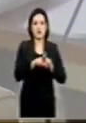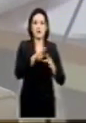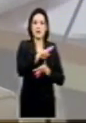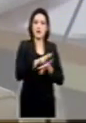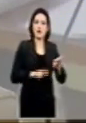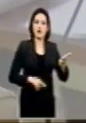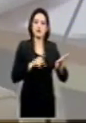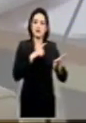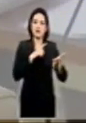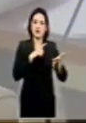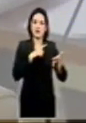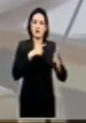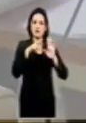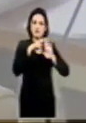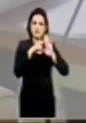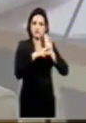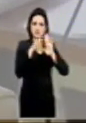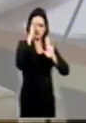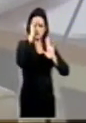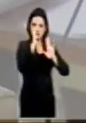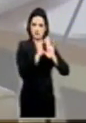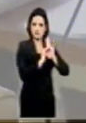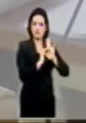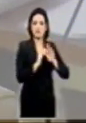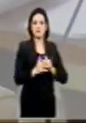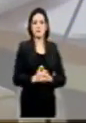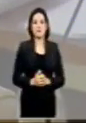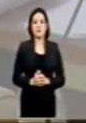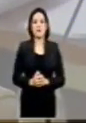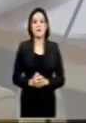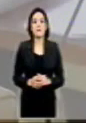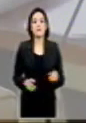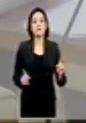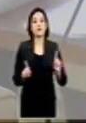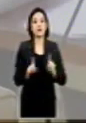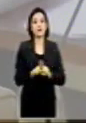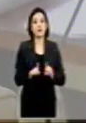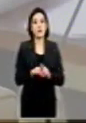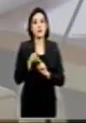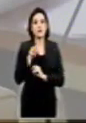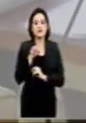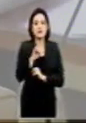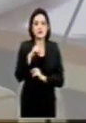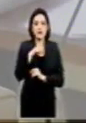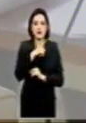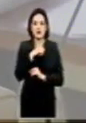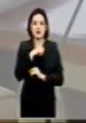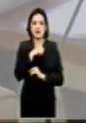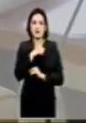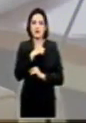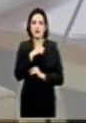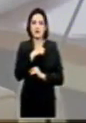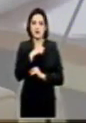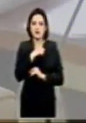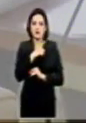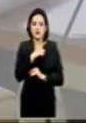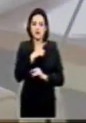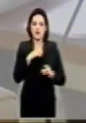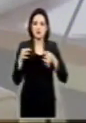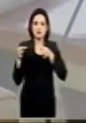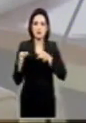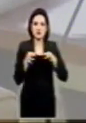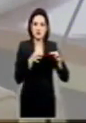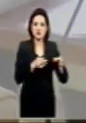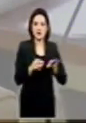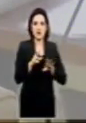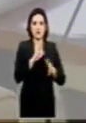só confere aos juízes singulares. Logo, se há expressa correspondência entre as atribuições do relator e